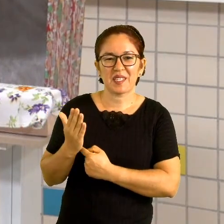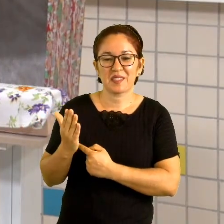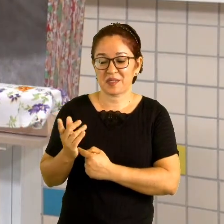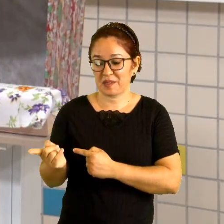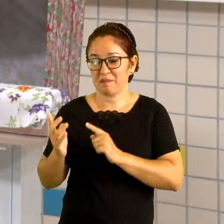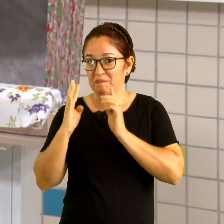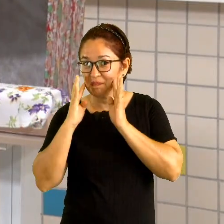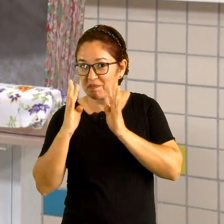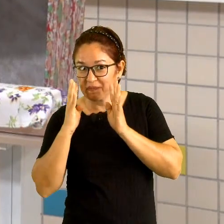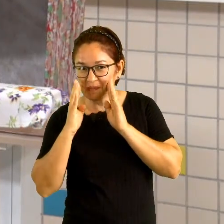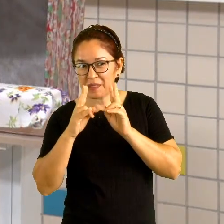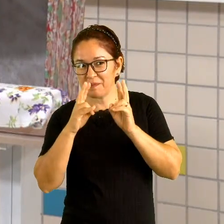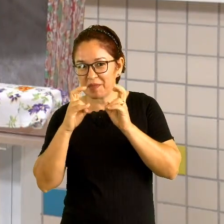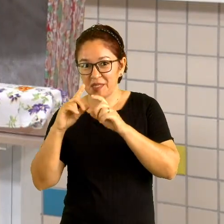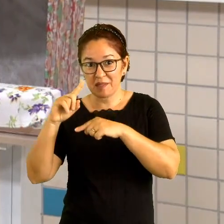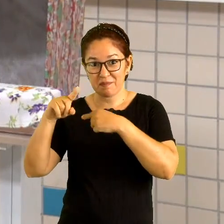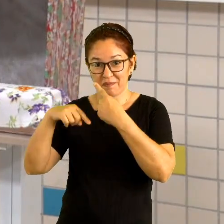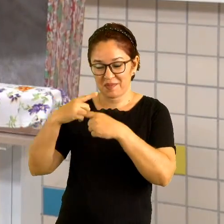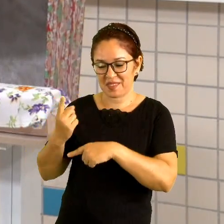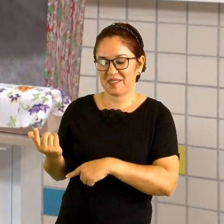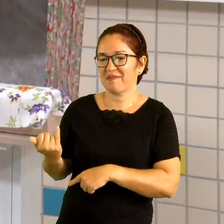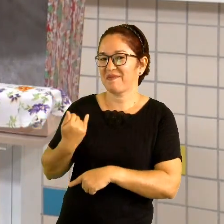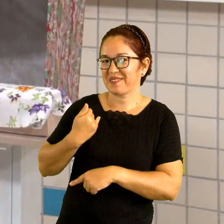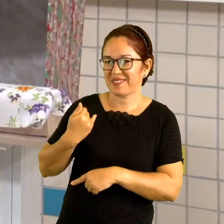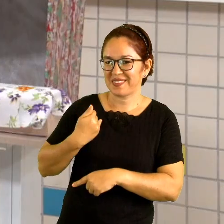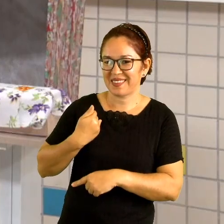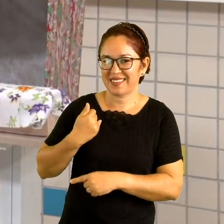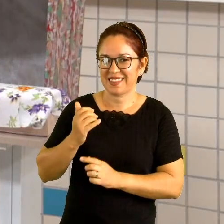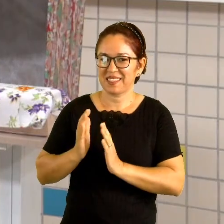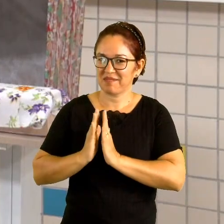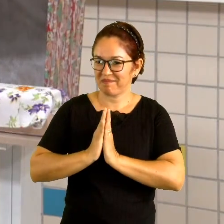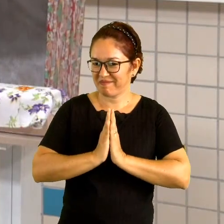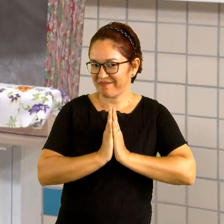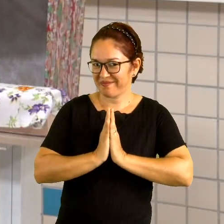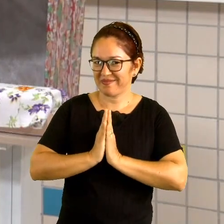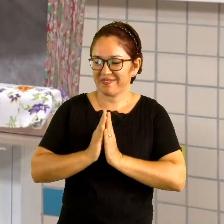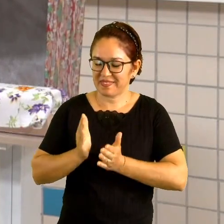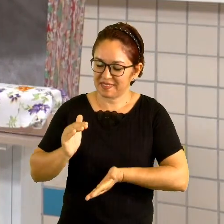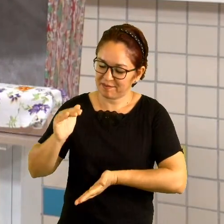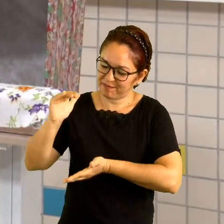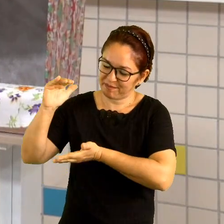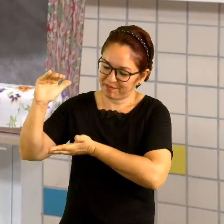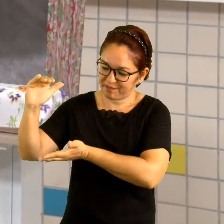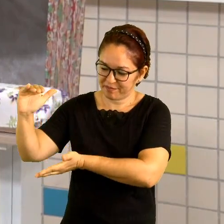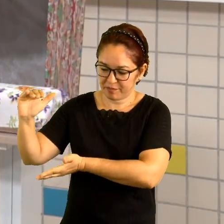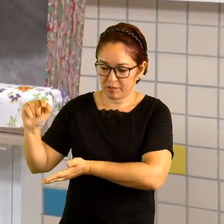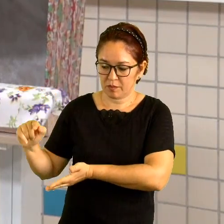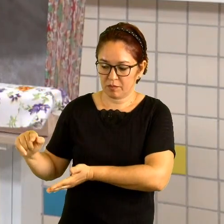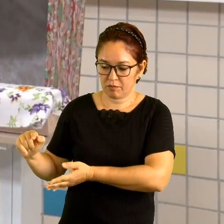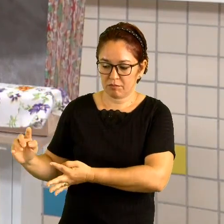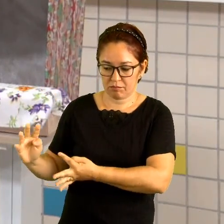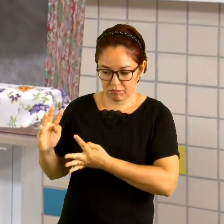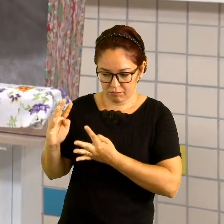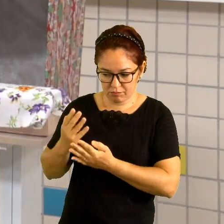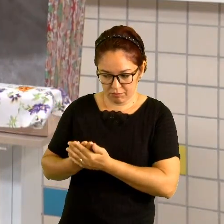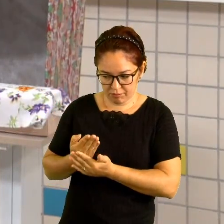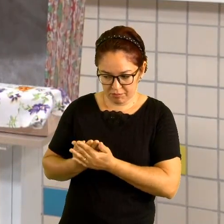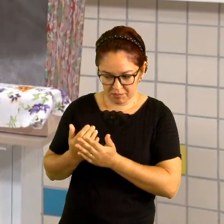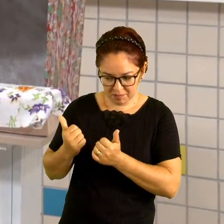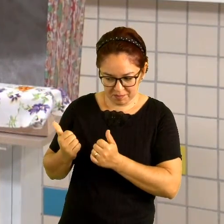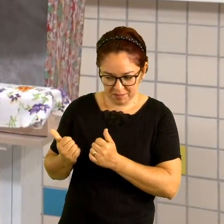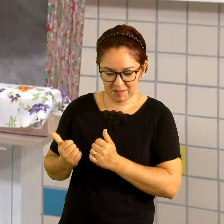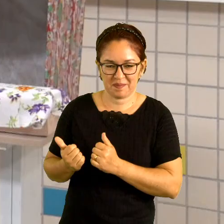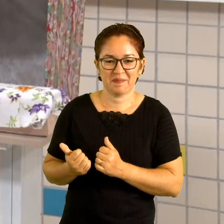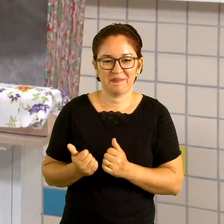conta como que foi, certo? Então eu vou deixar ela aqui no cantinho, para que ela possa assistir às aulas, combinado?